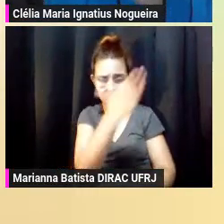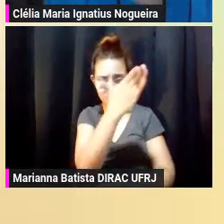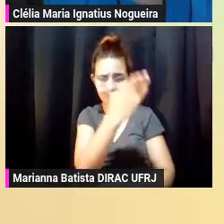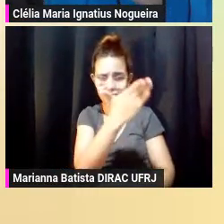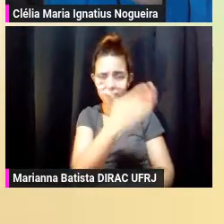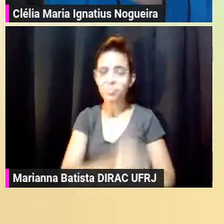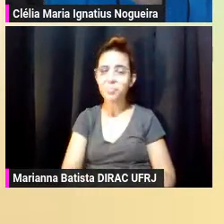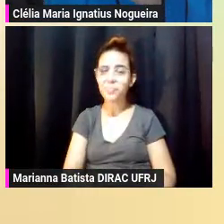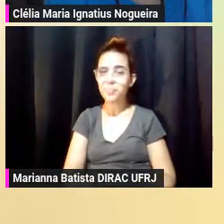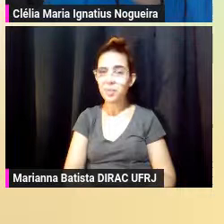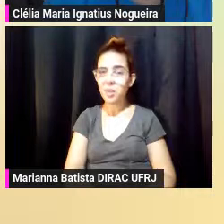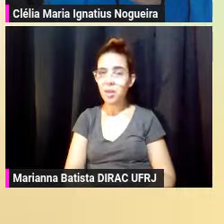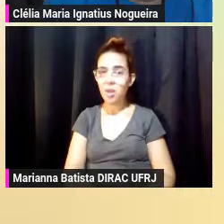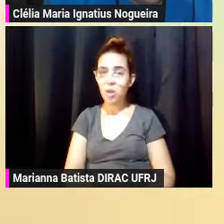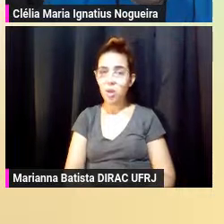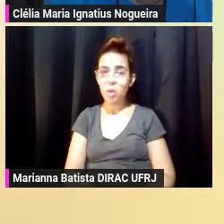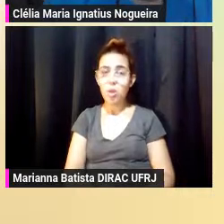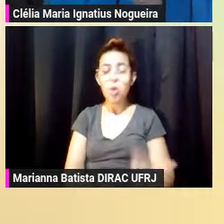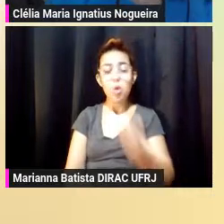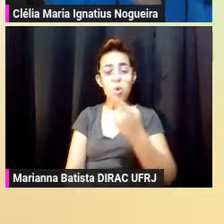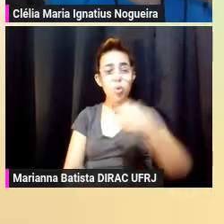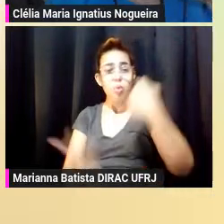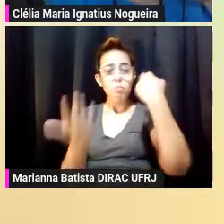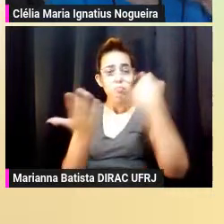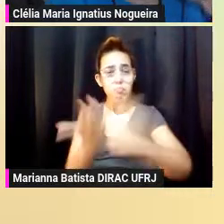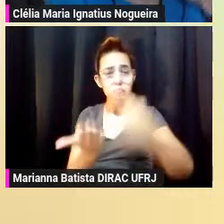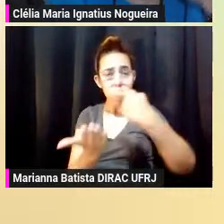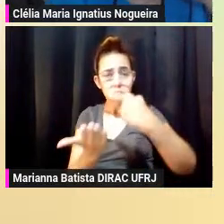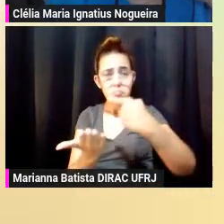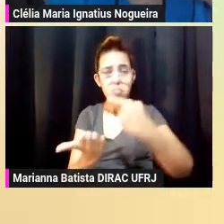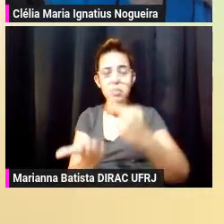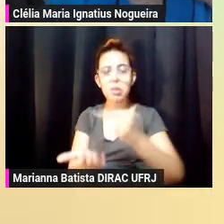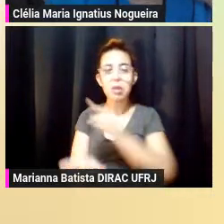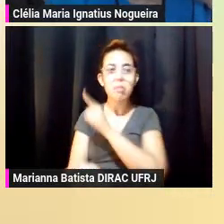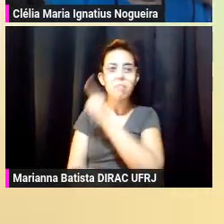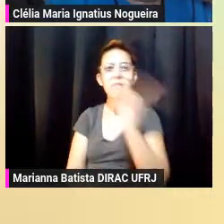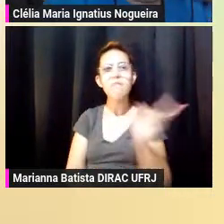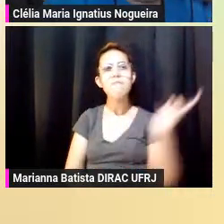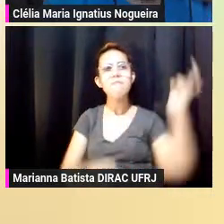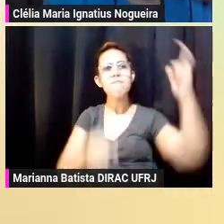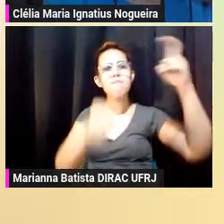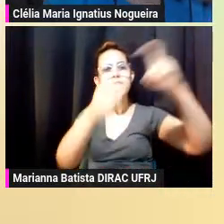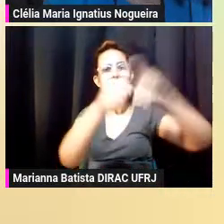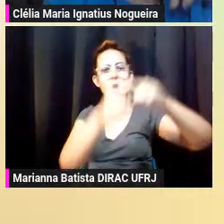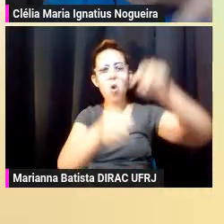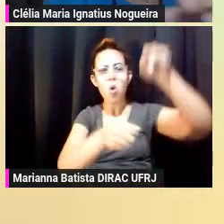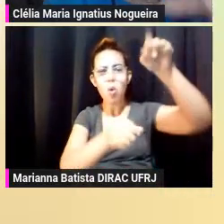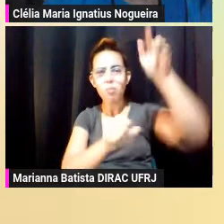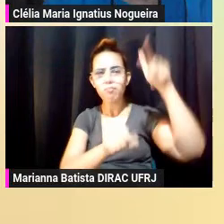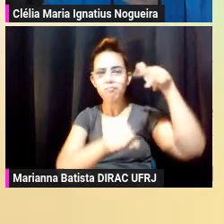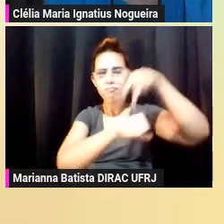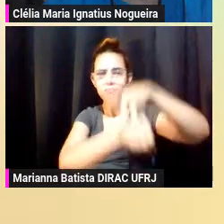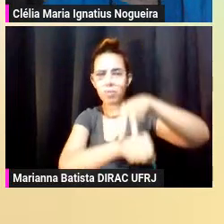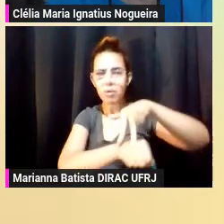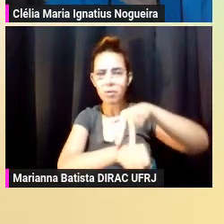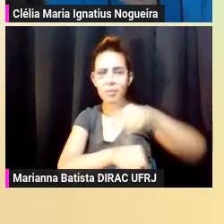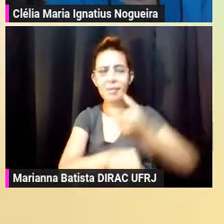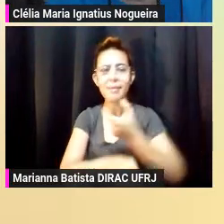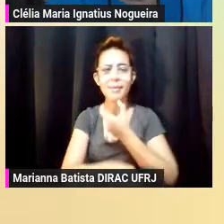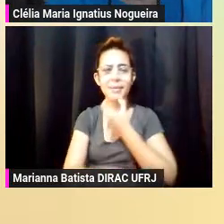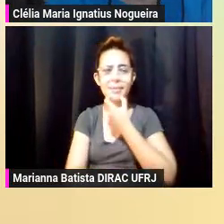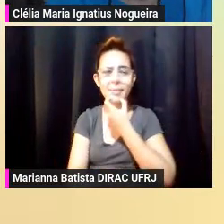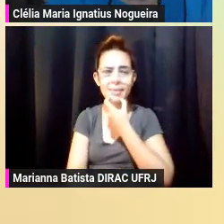Quando a gente decidiu que eu iria para Inglaterra, nós tínhamos esses dois